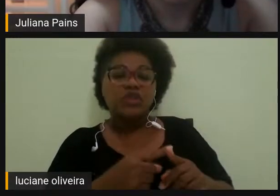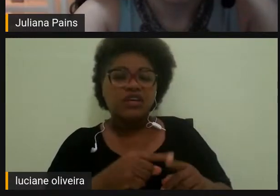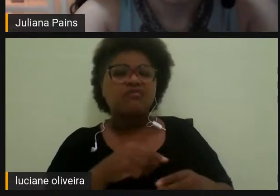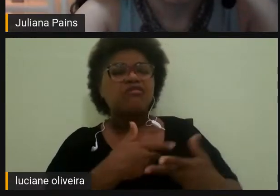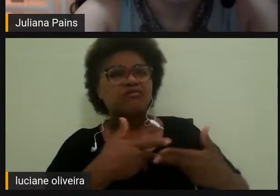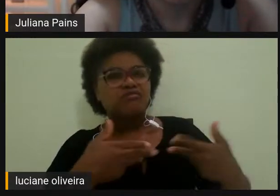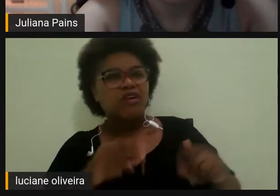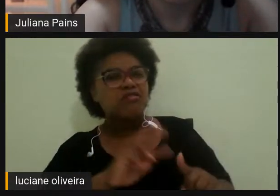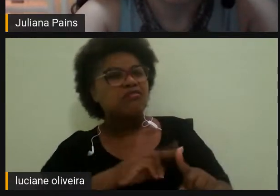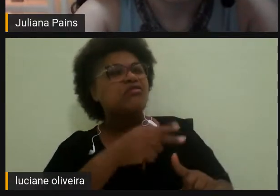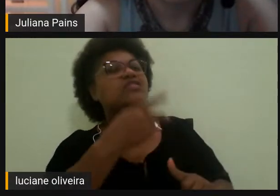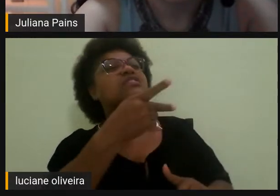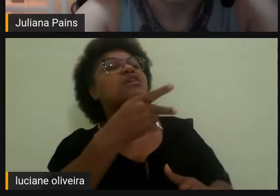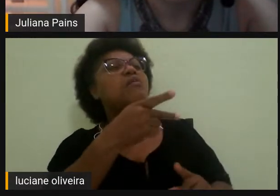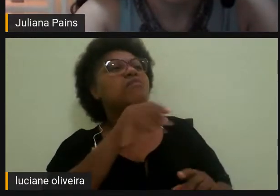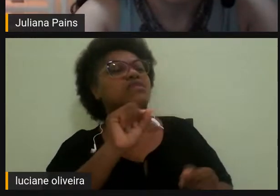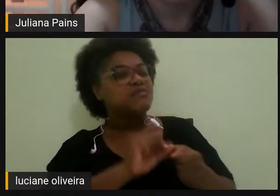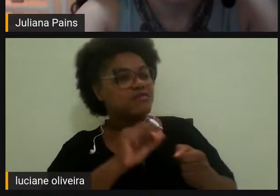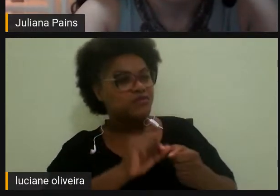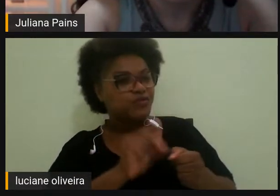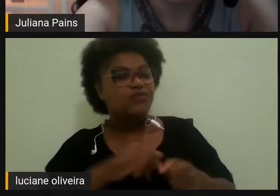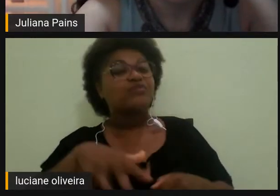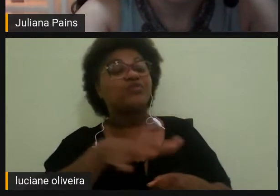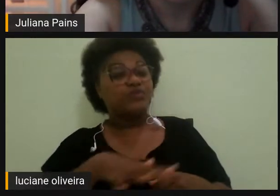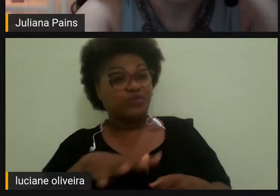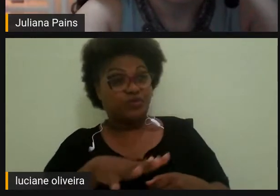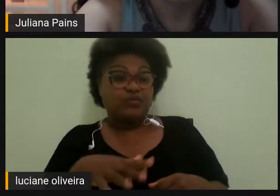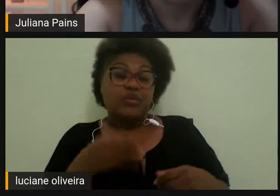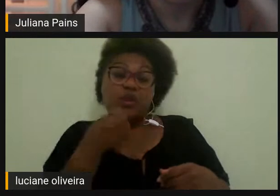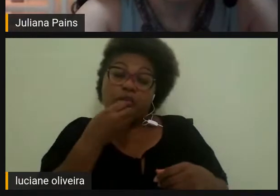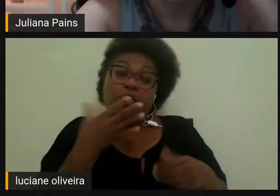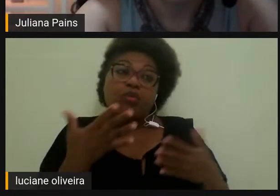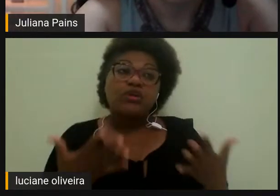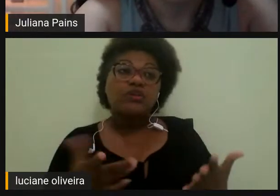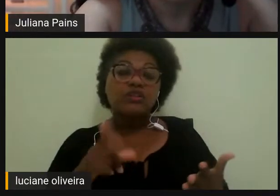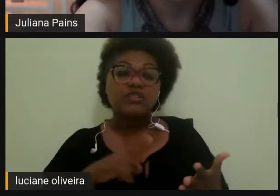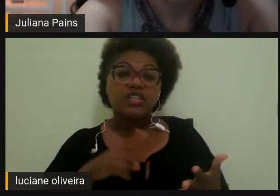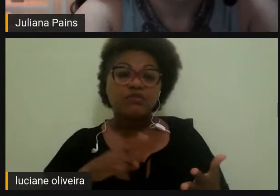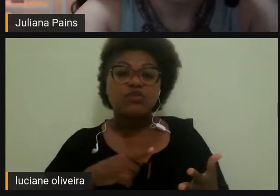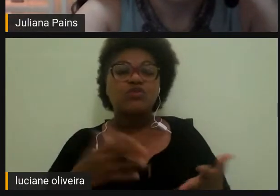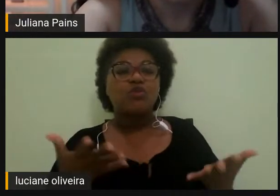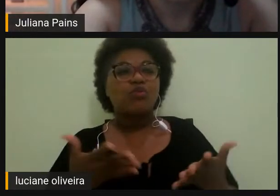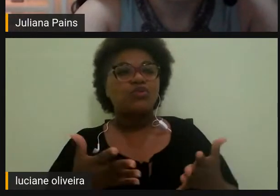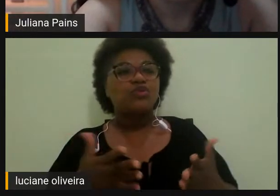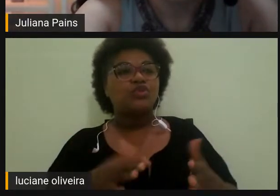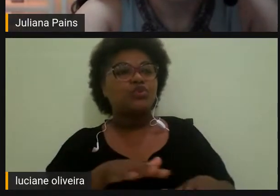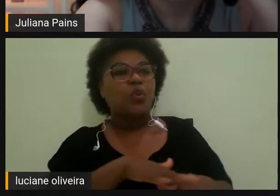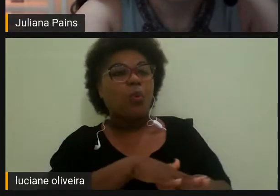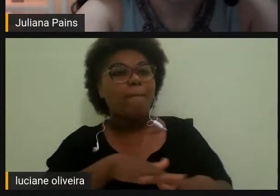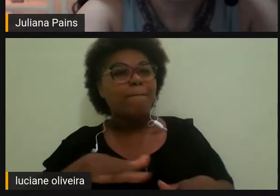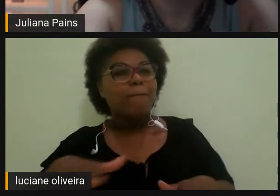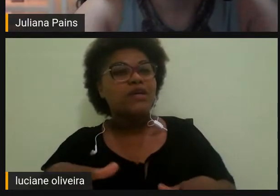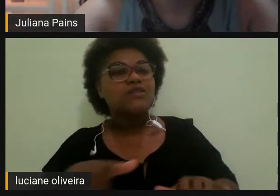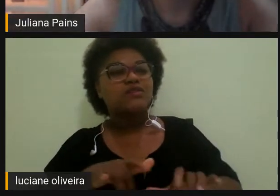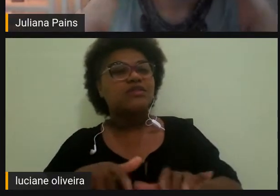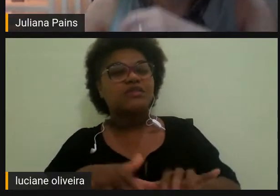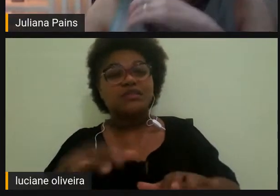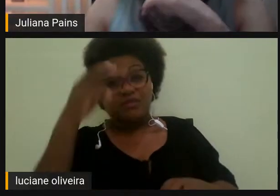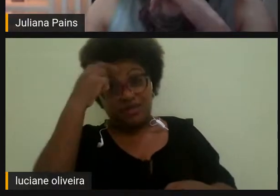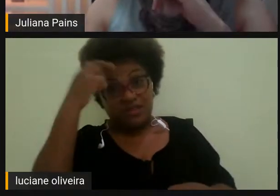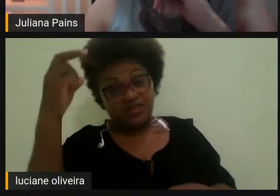de ser feita nessa área e bom do que nós temos hoje do piso tática inteligente é um protótipo